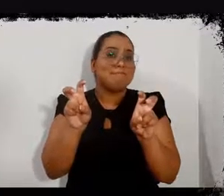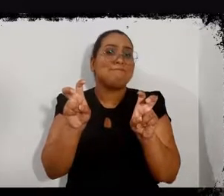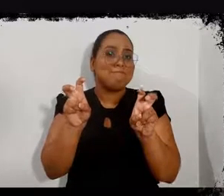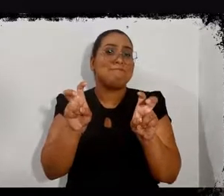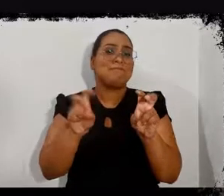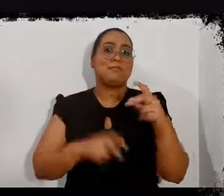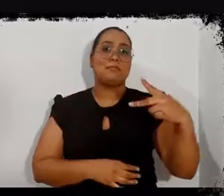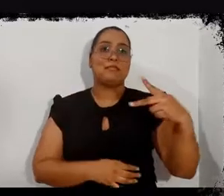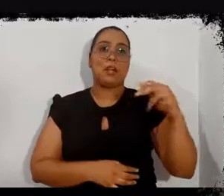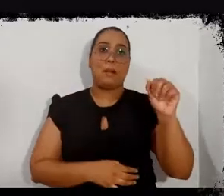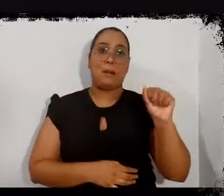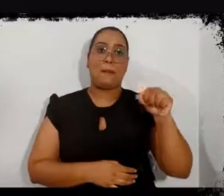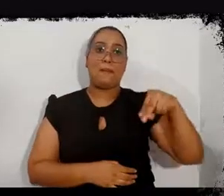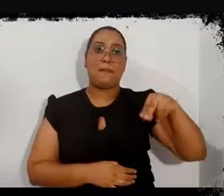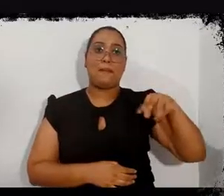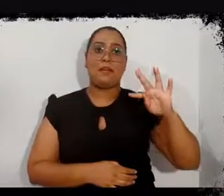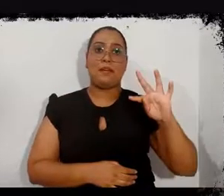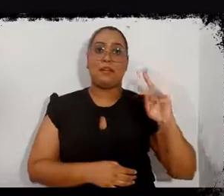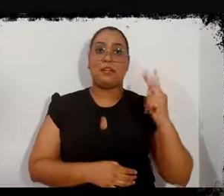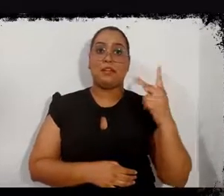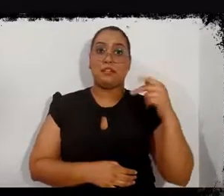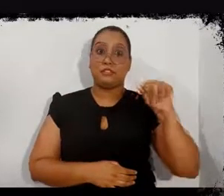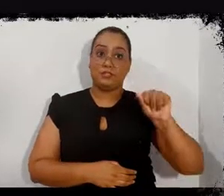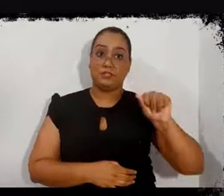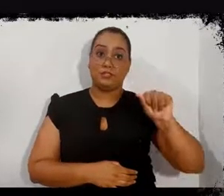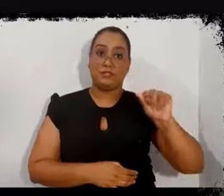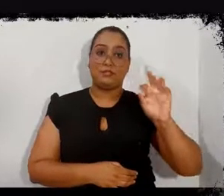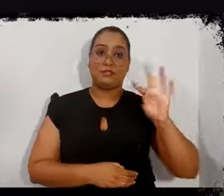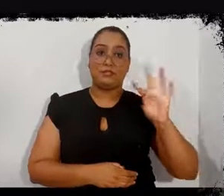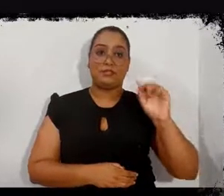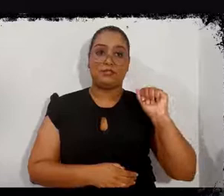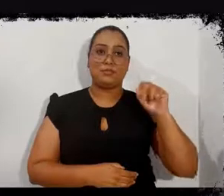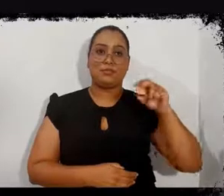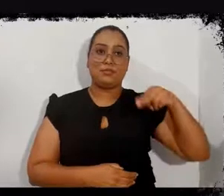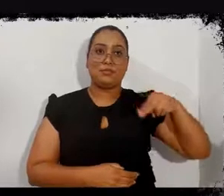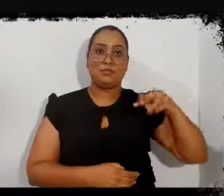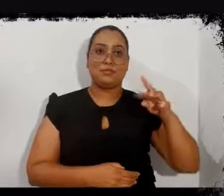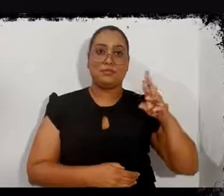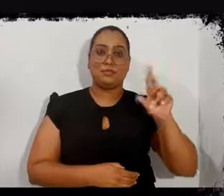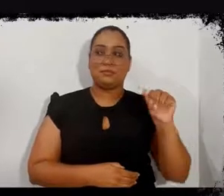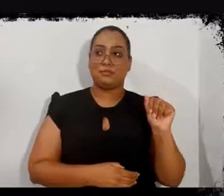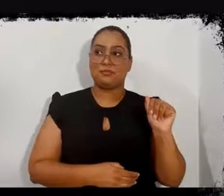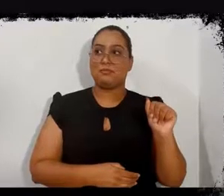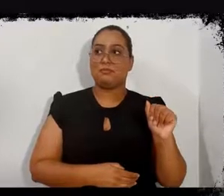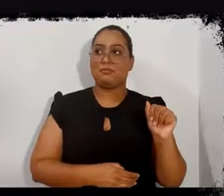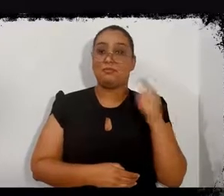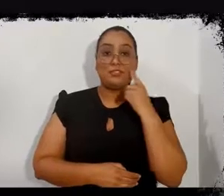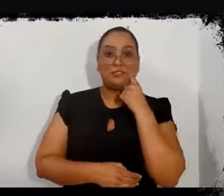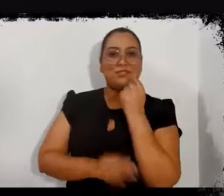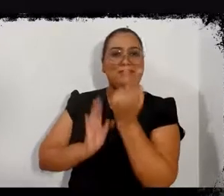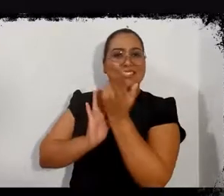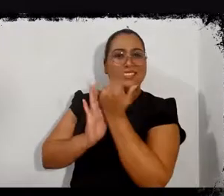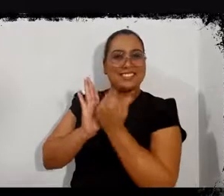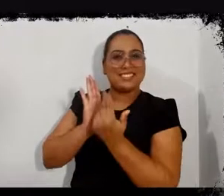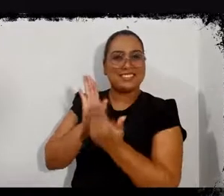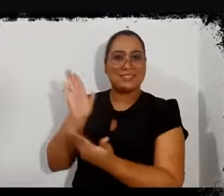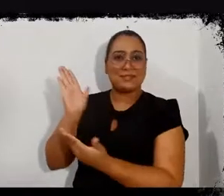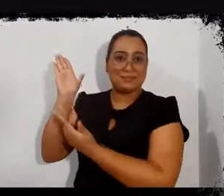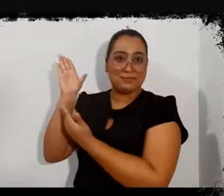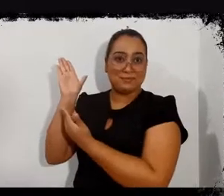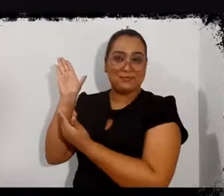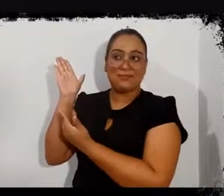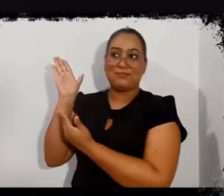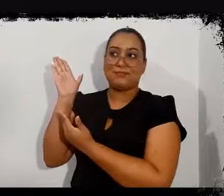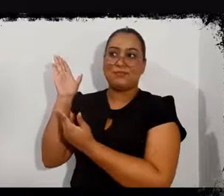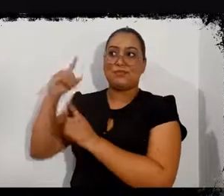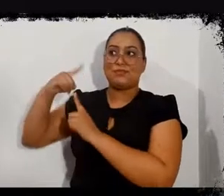aula das fábulas. Aqui nós temos mais uma ilustração do Panchatantra com a escrita